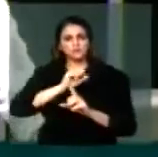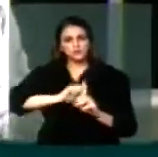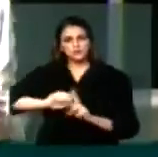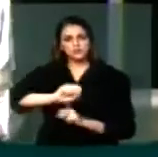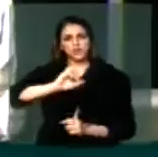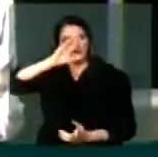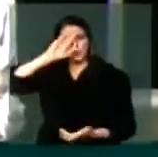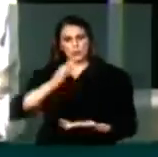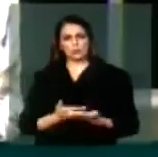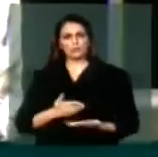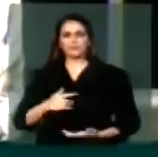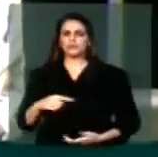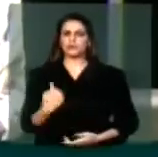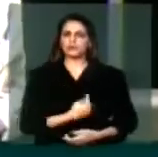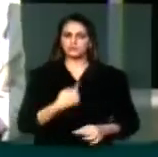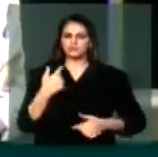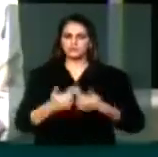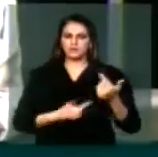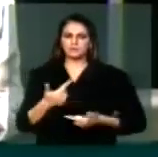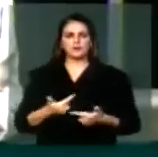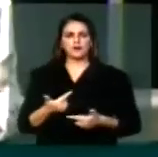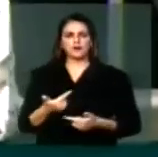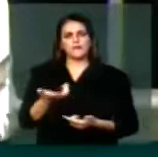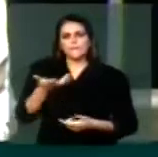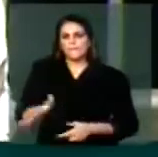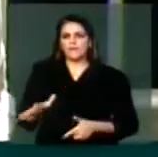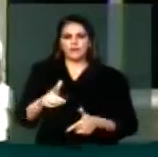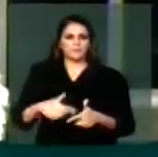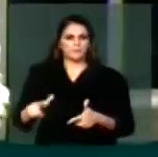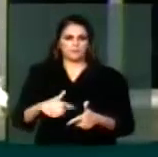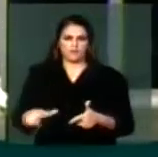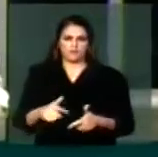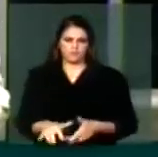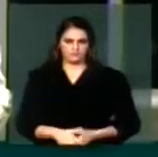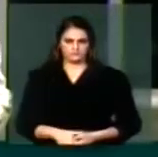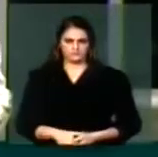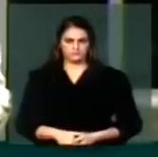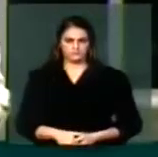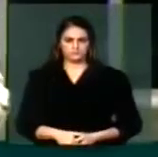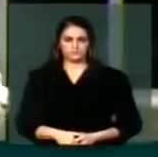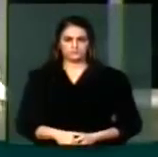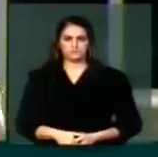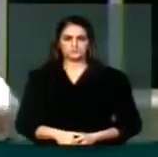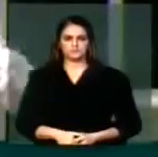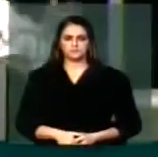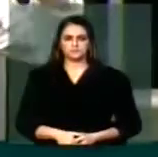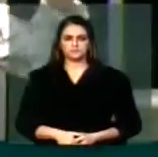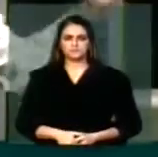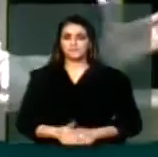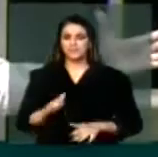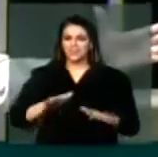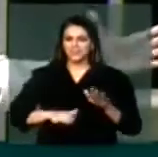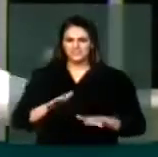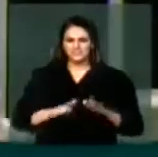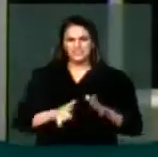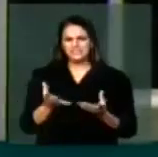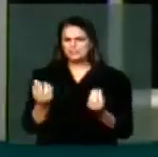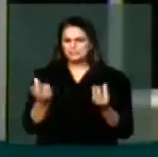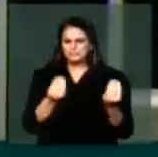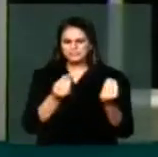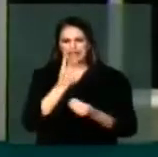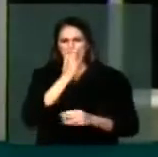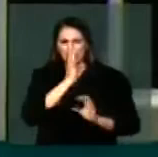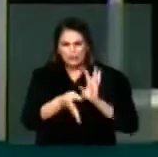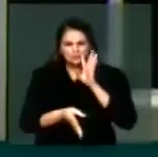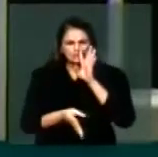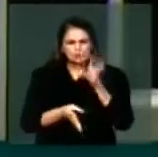ter verdadeira, não termos crise de representação. Ora, às vezes, pelo tamanho das denúncias que nós